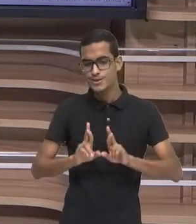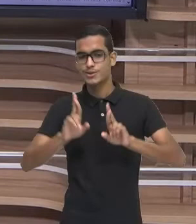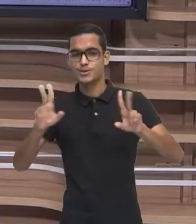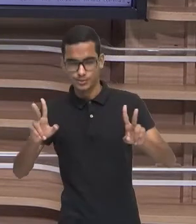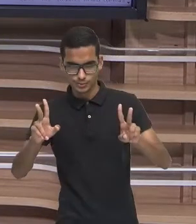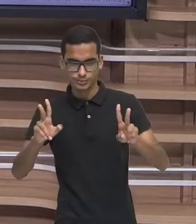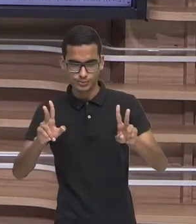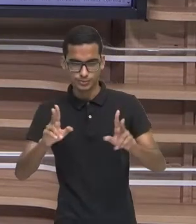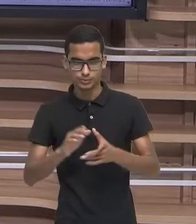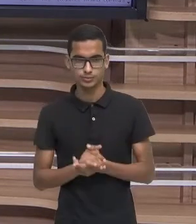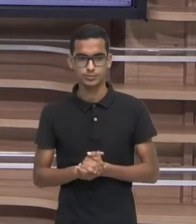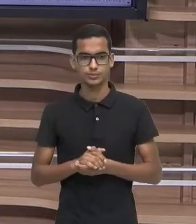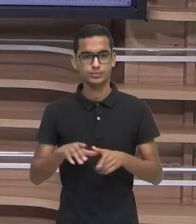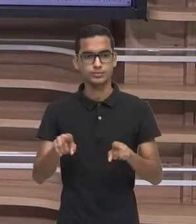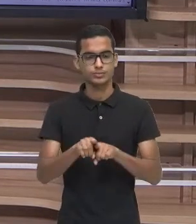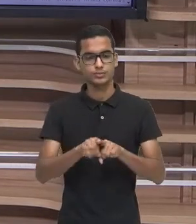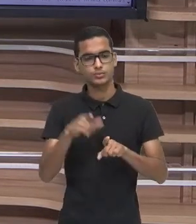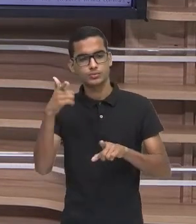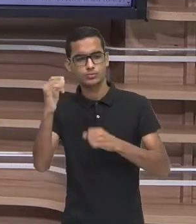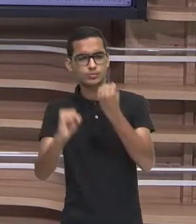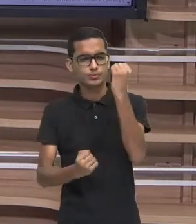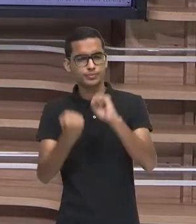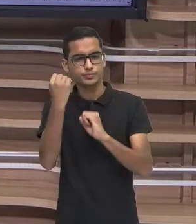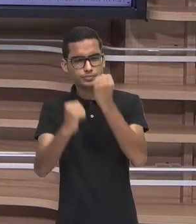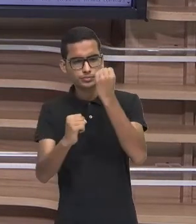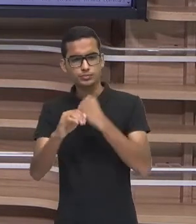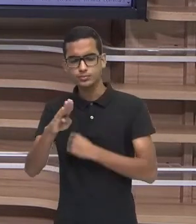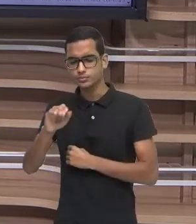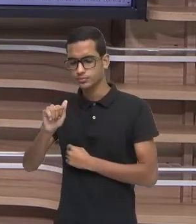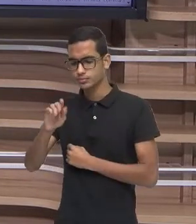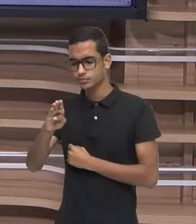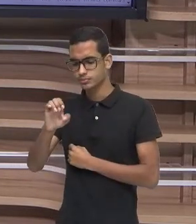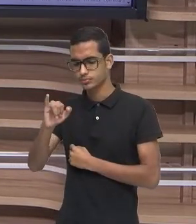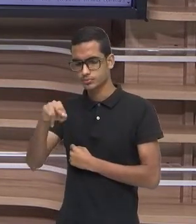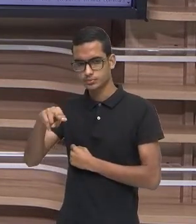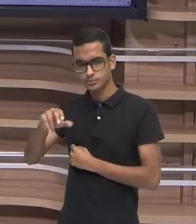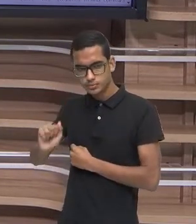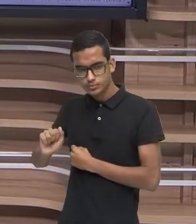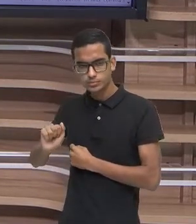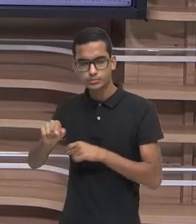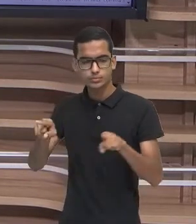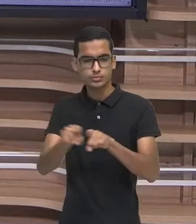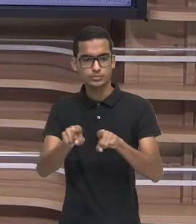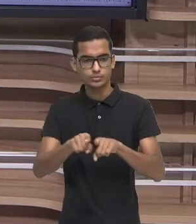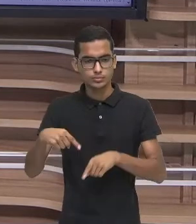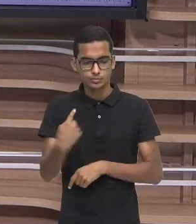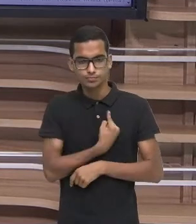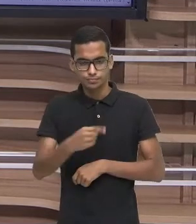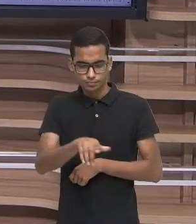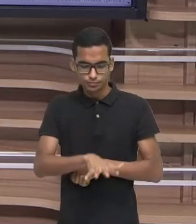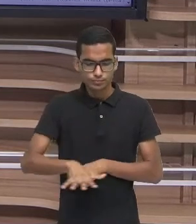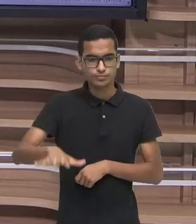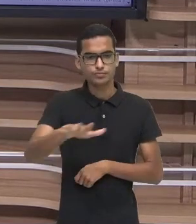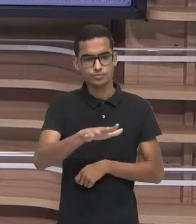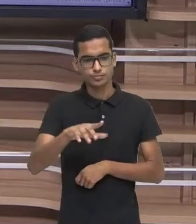que acaba vindo para cá. Temos aí a usina de Balbina, né, que também aqui na nossa região, no nosso estado do